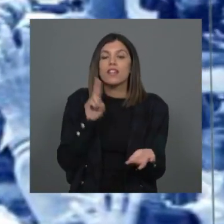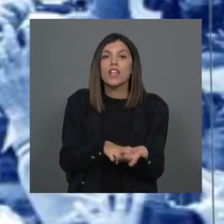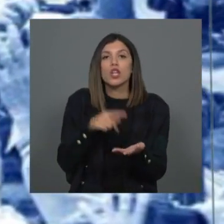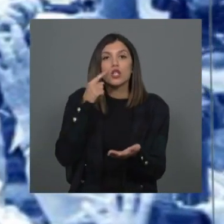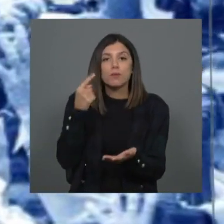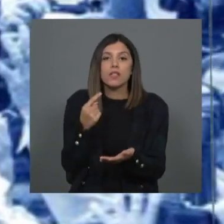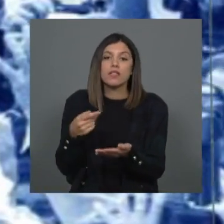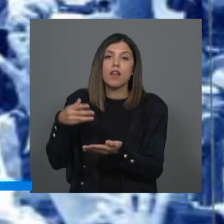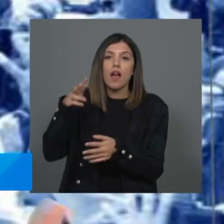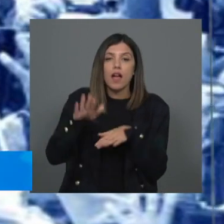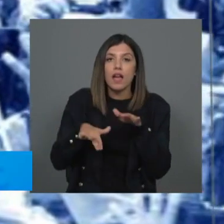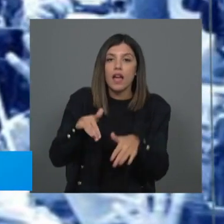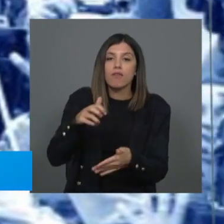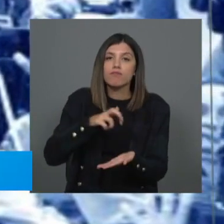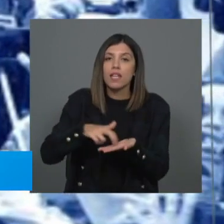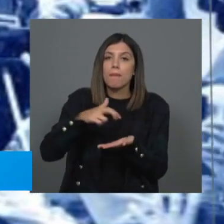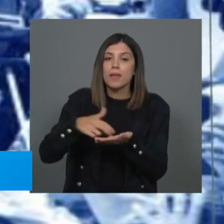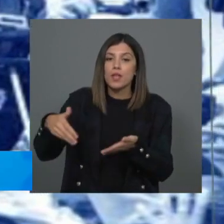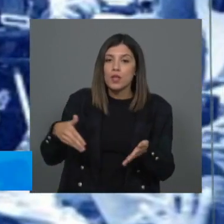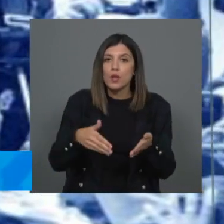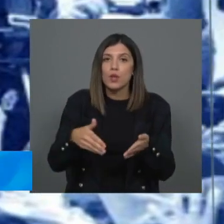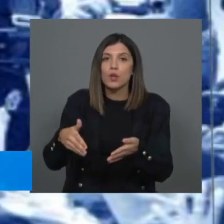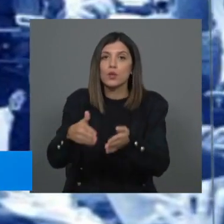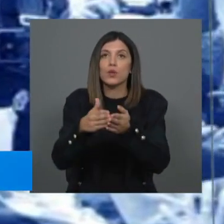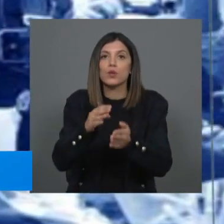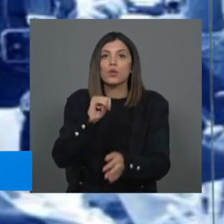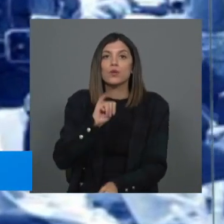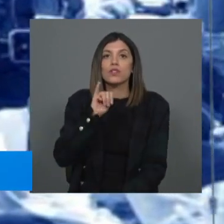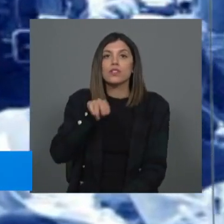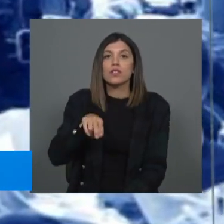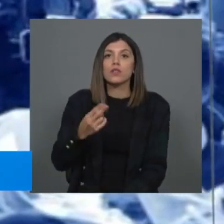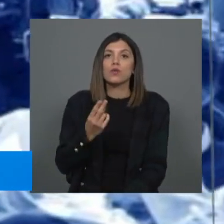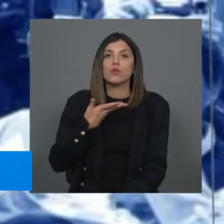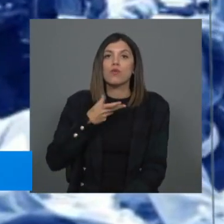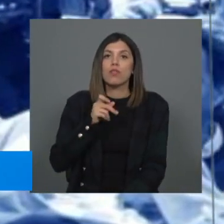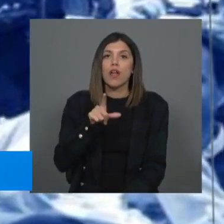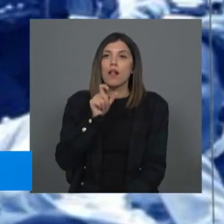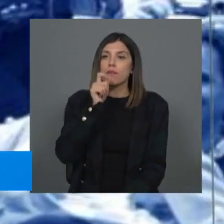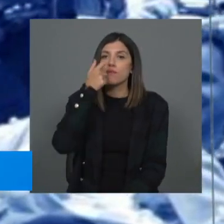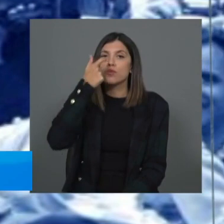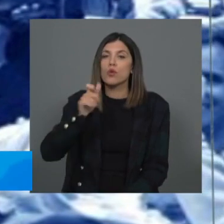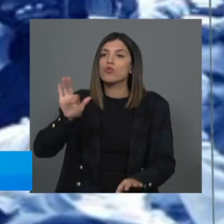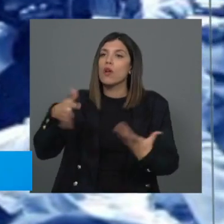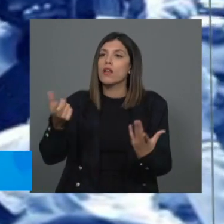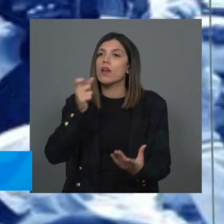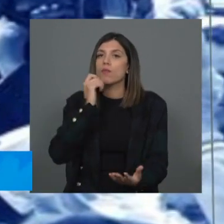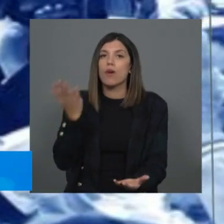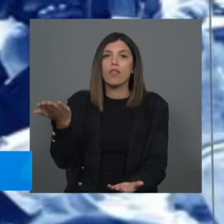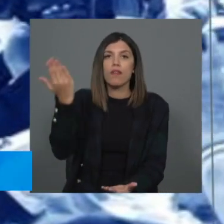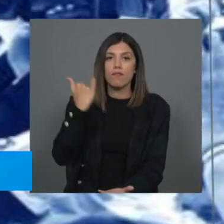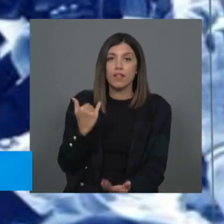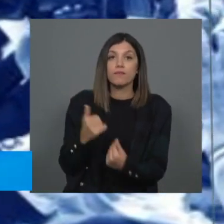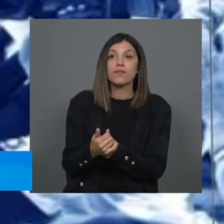caminho sinodal aberta a todos. E quando dizemos a todos, dizemos-lo com o